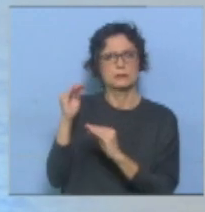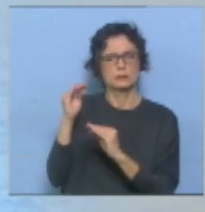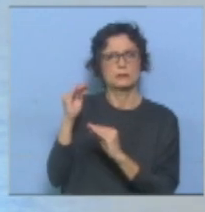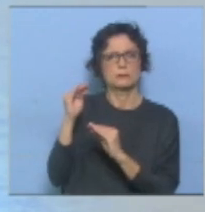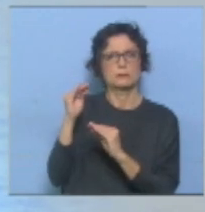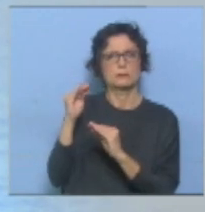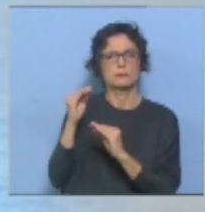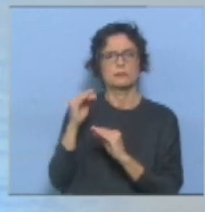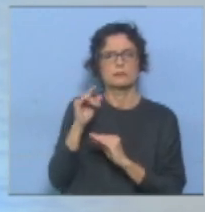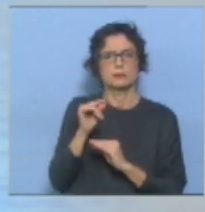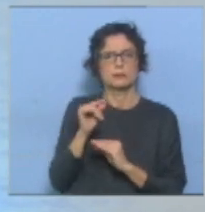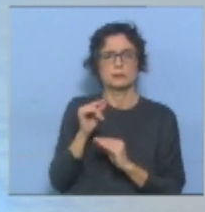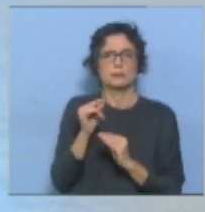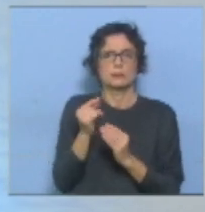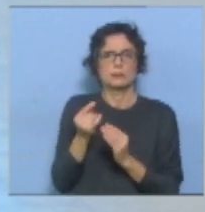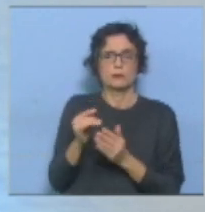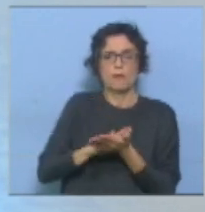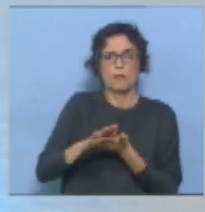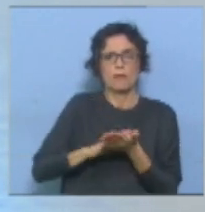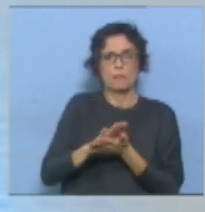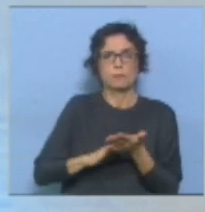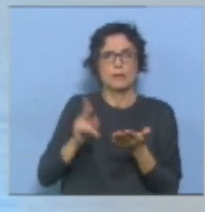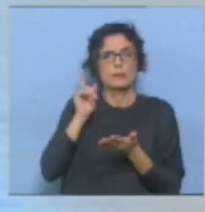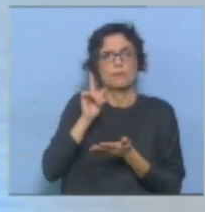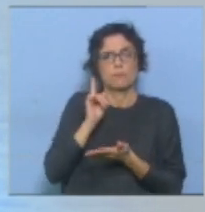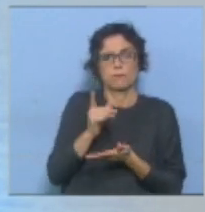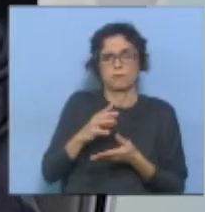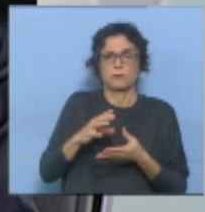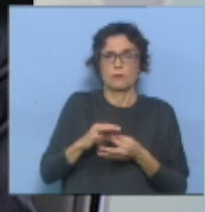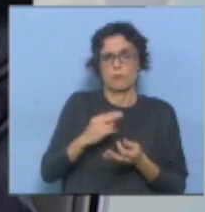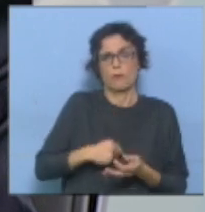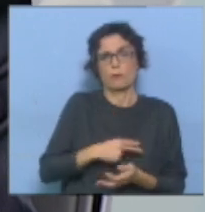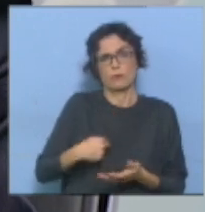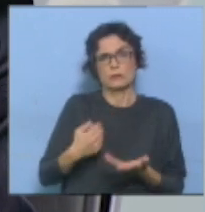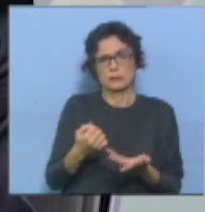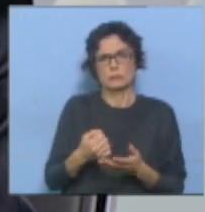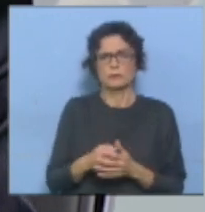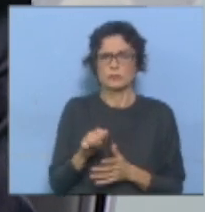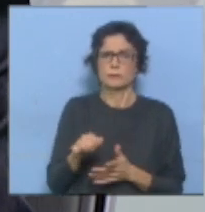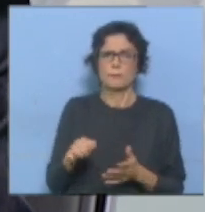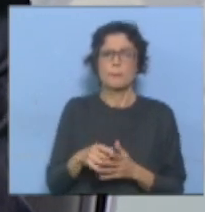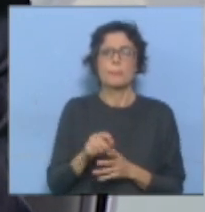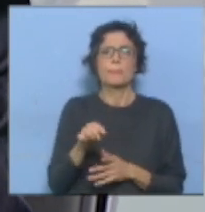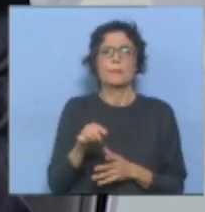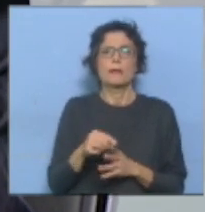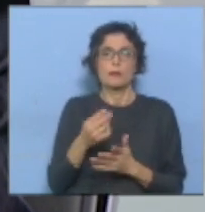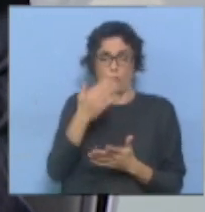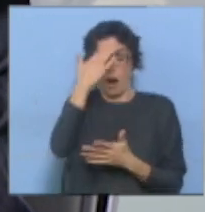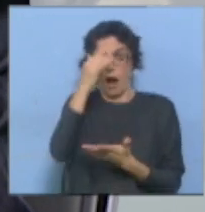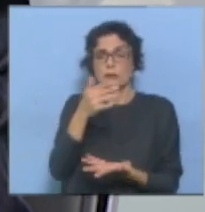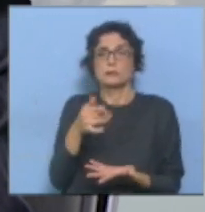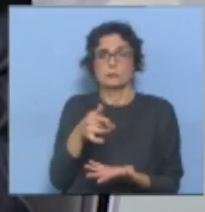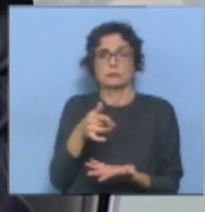ensino pautado pelos valores do cristianismo. Eu creio que é a grande obra da Igreja das Igrejas